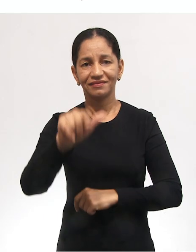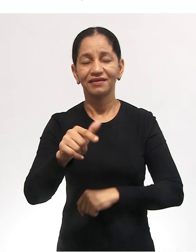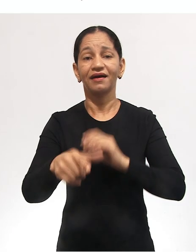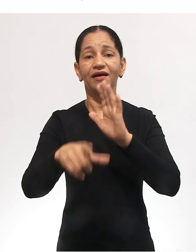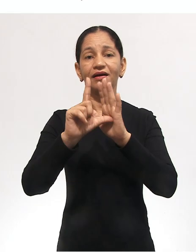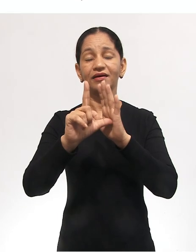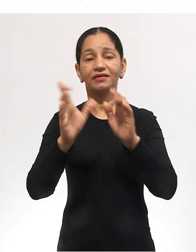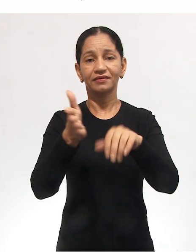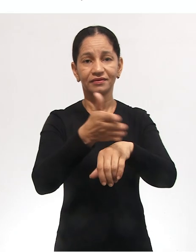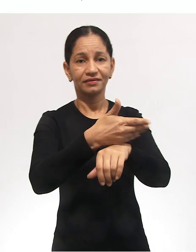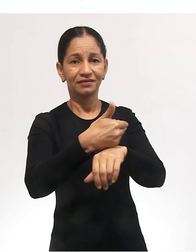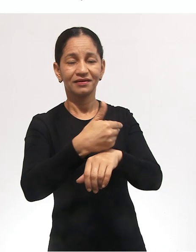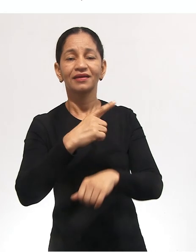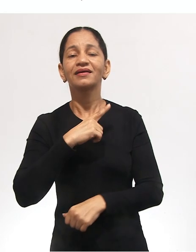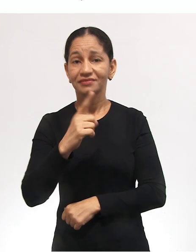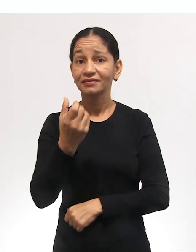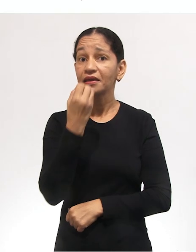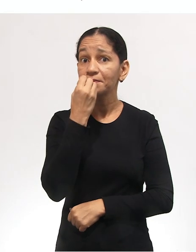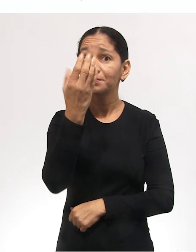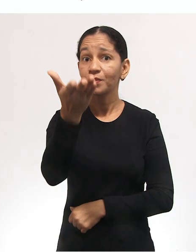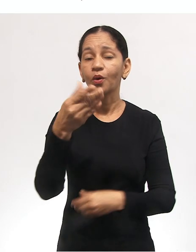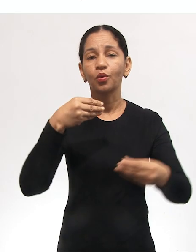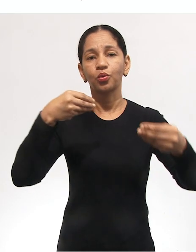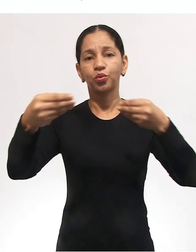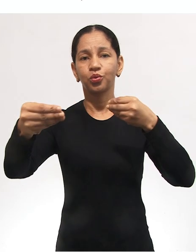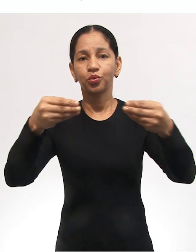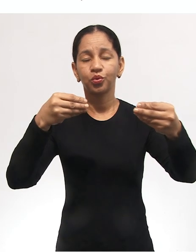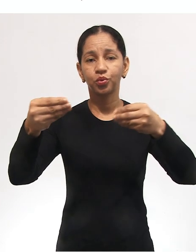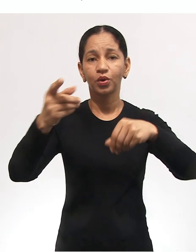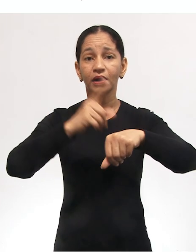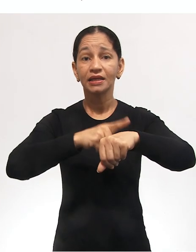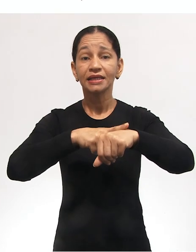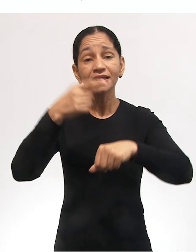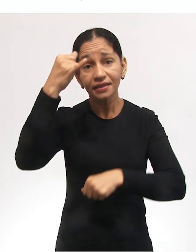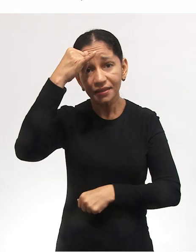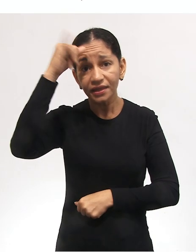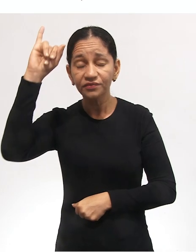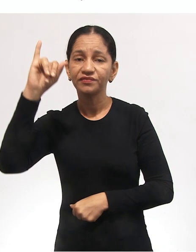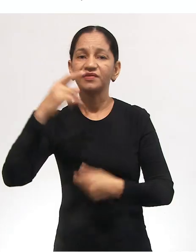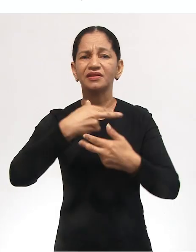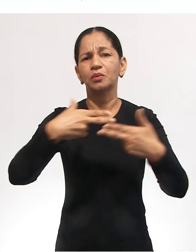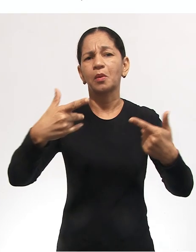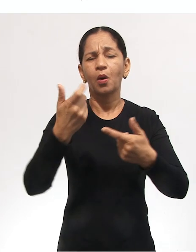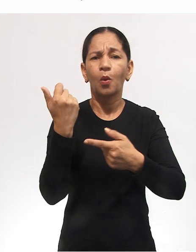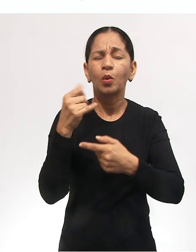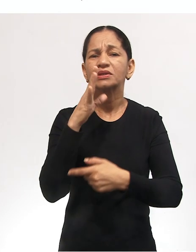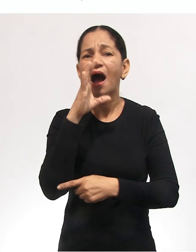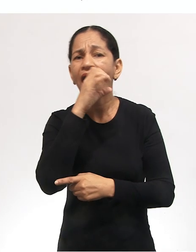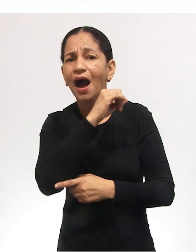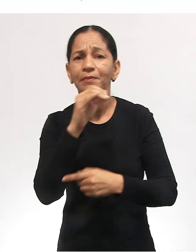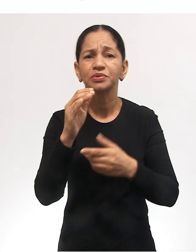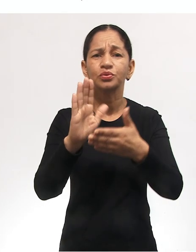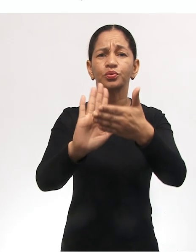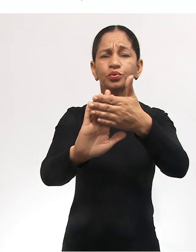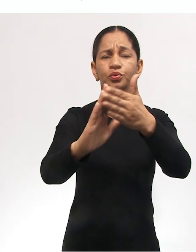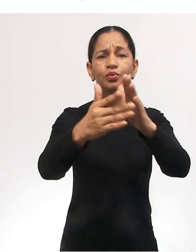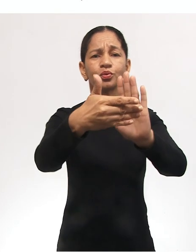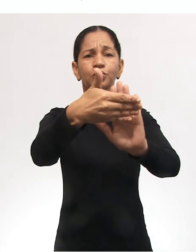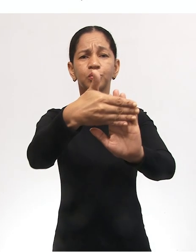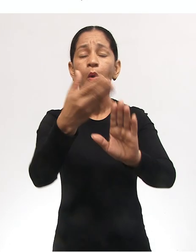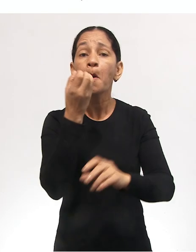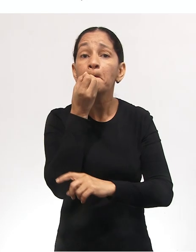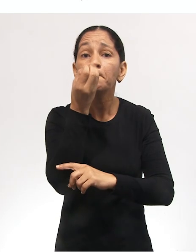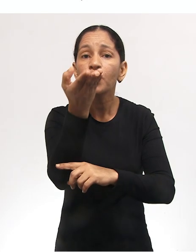tipo compensatória, ela trabalha a flexibilidade e a prevenção de lesões. Então, um alongamento, alguma coisa ali